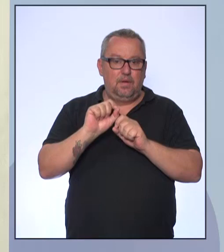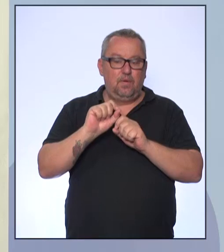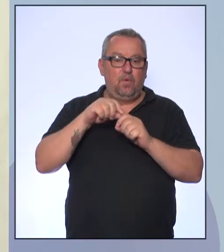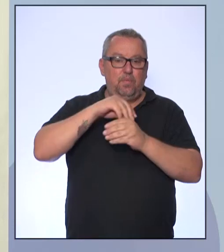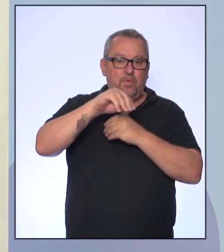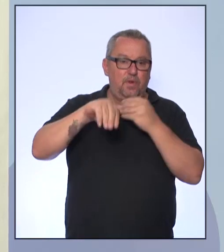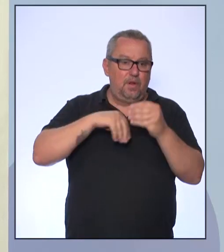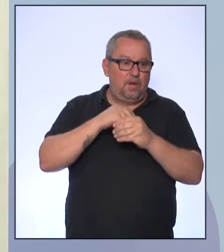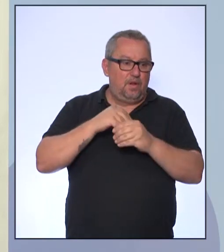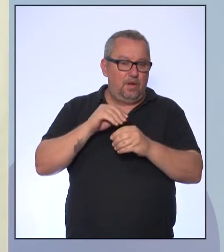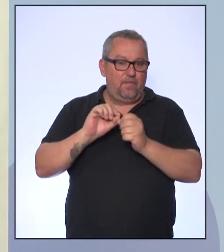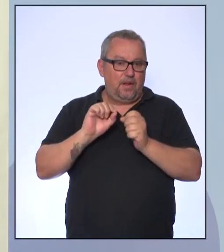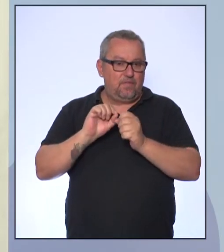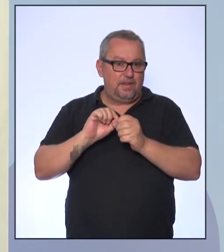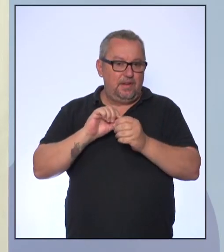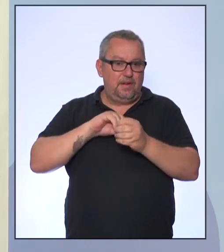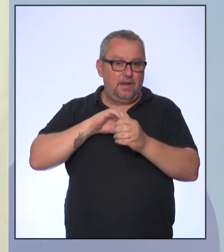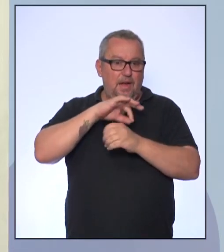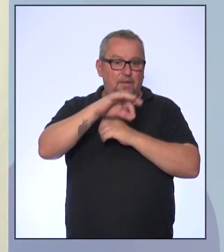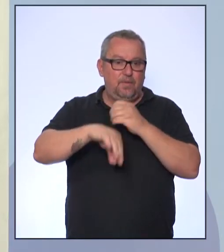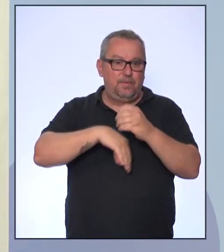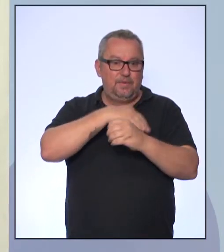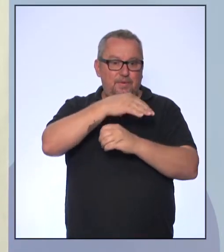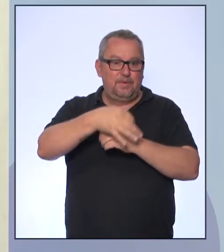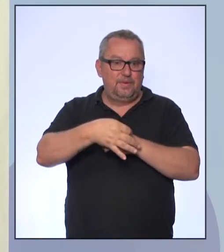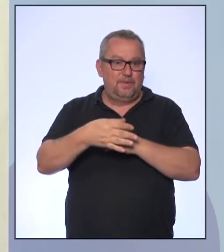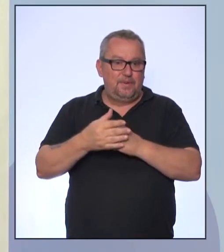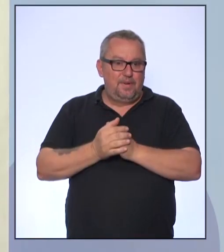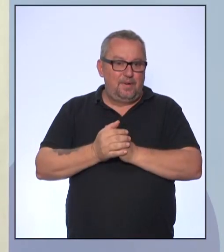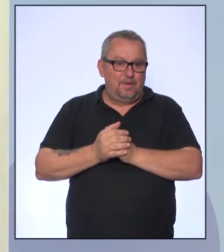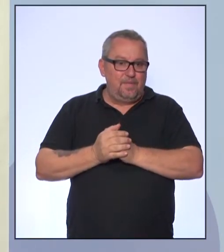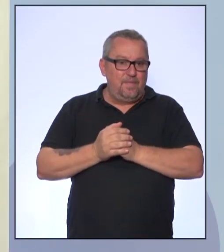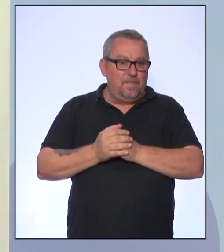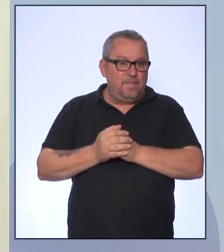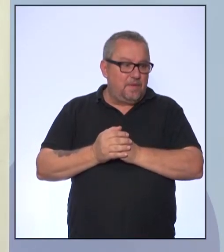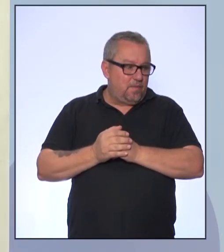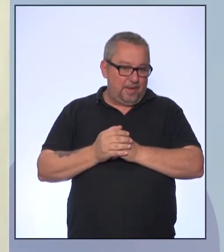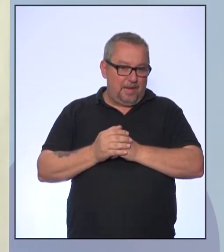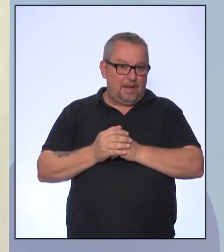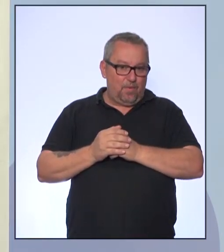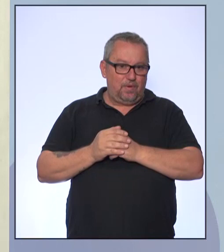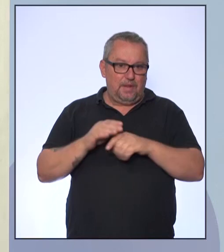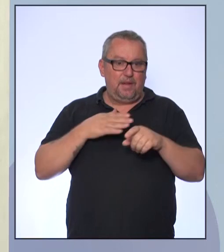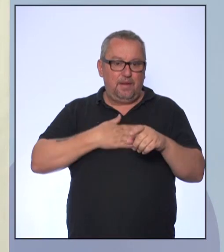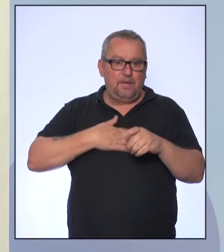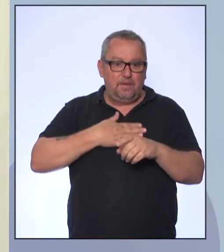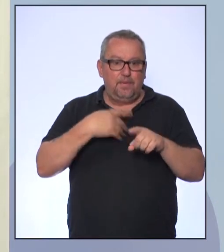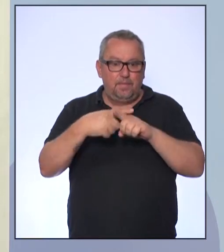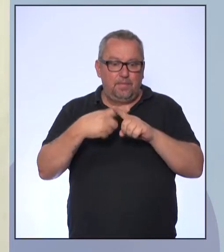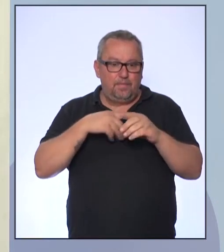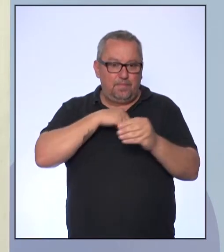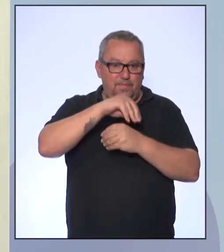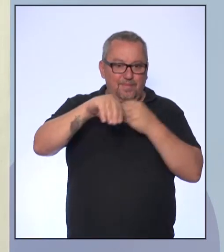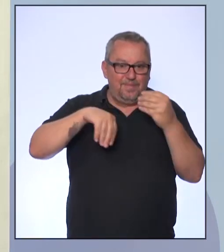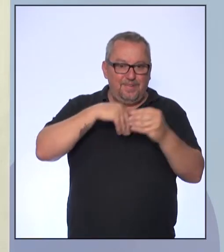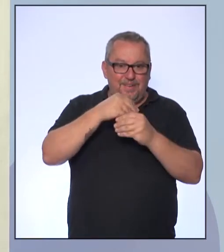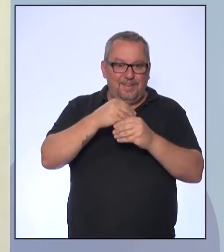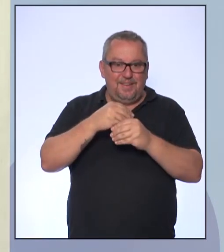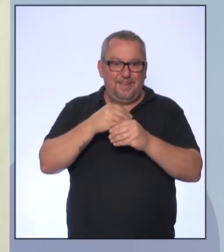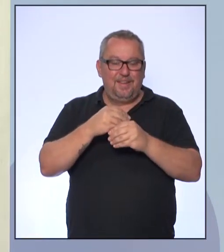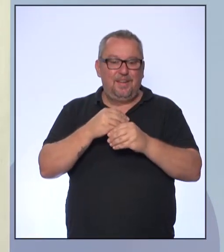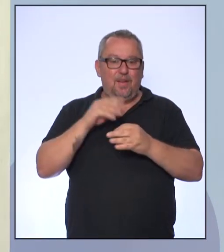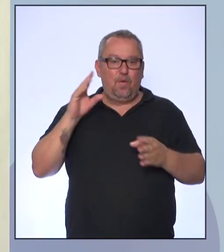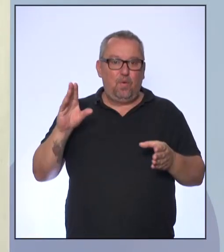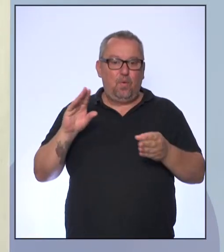misturas. Essas substâncias podem ser simples, substâncias puras simples, ou